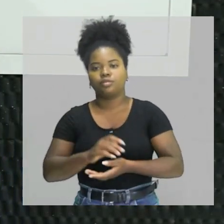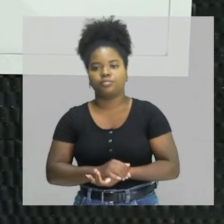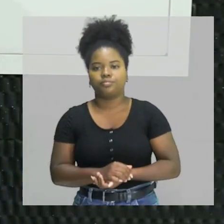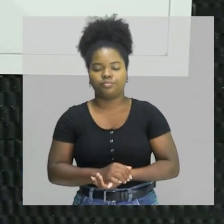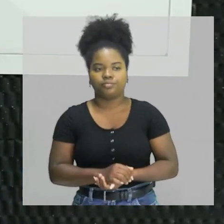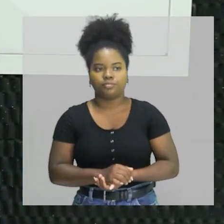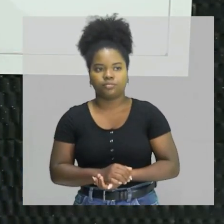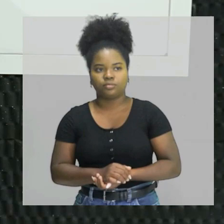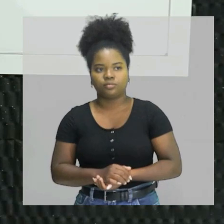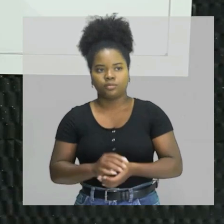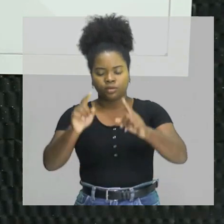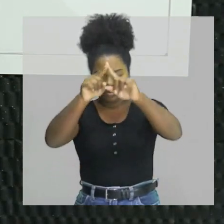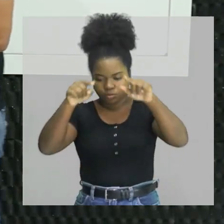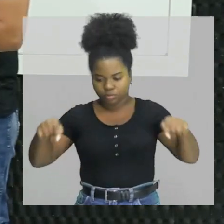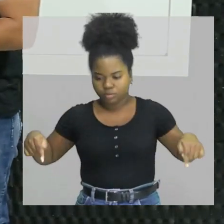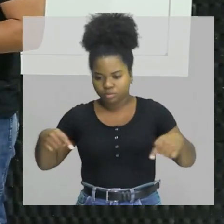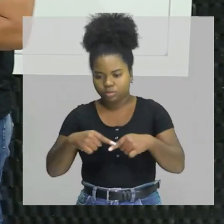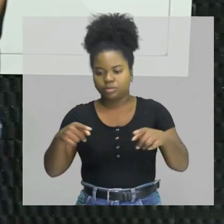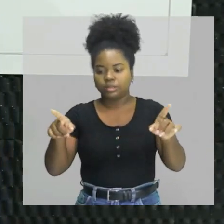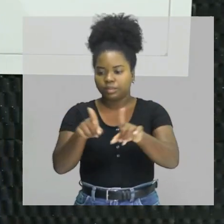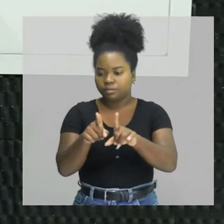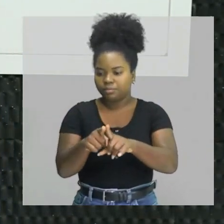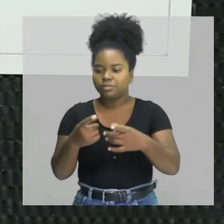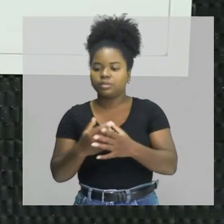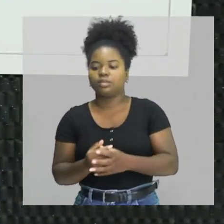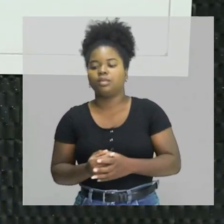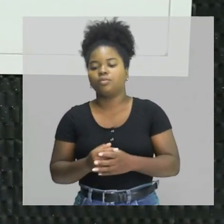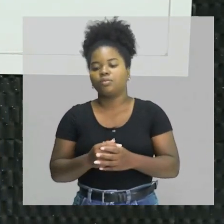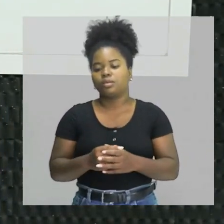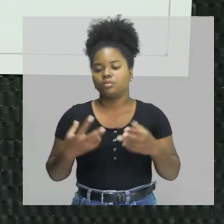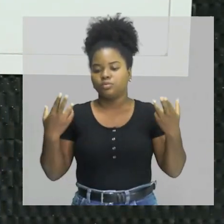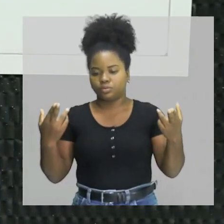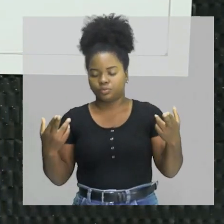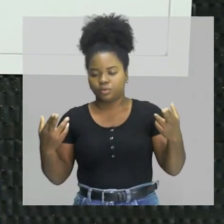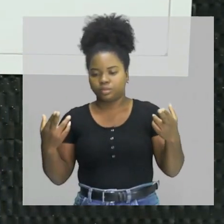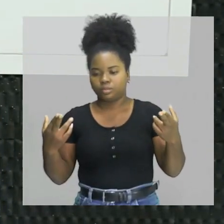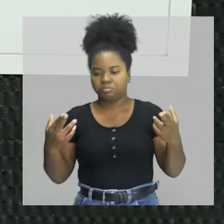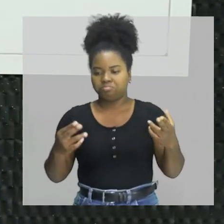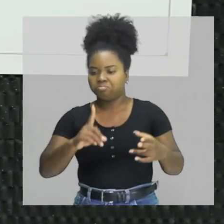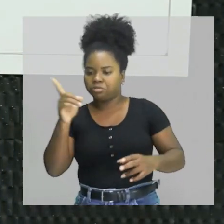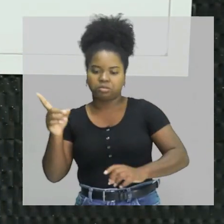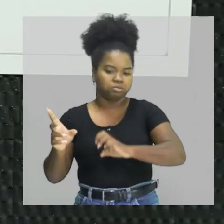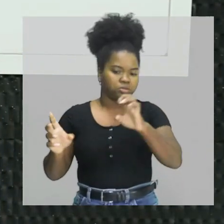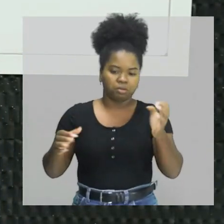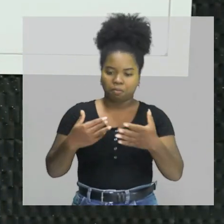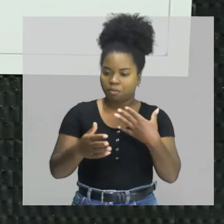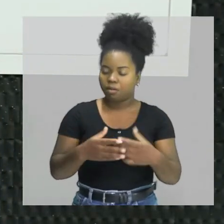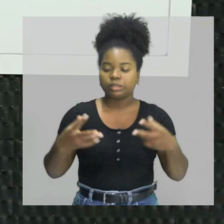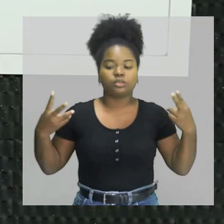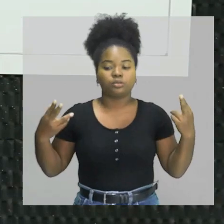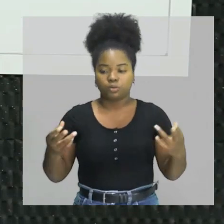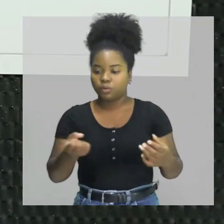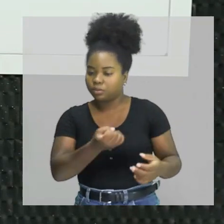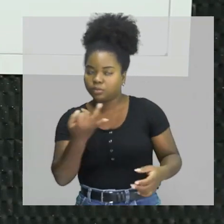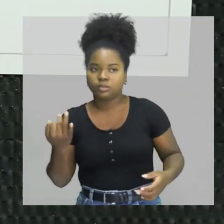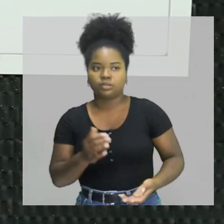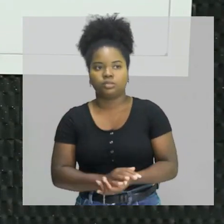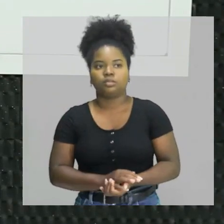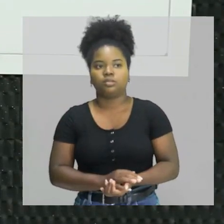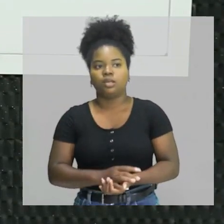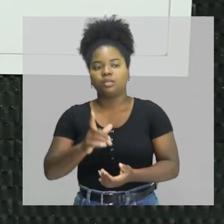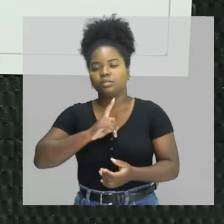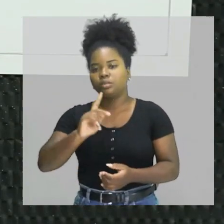esse triângulo aqui é um triângulo equilátero também, se eu for buscar aqui essa altura aqui é